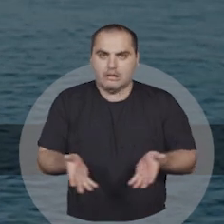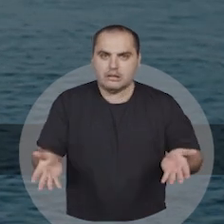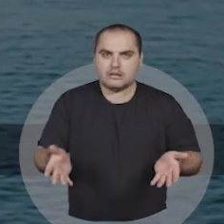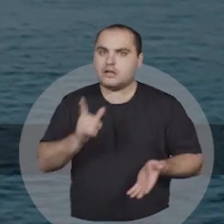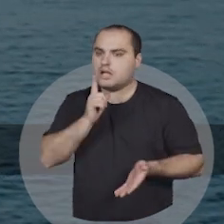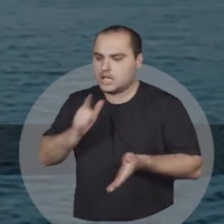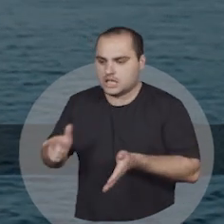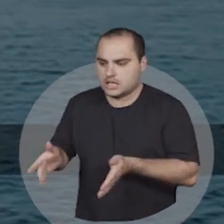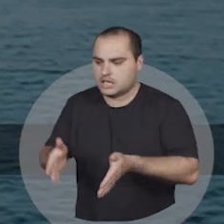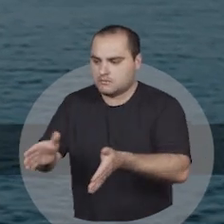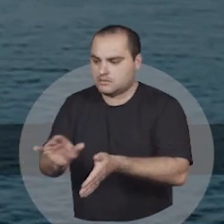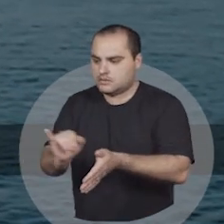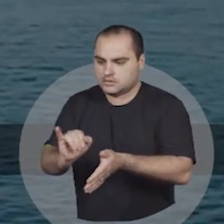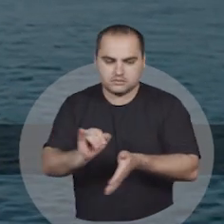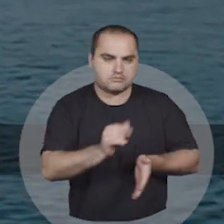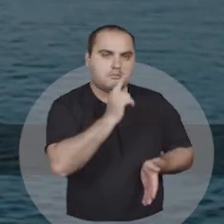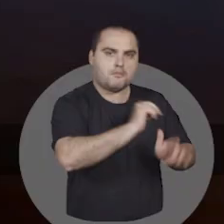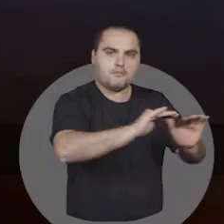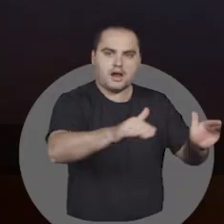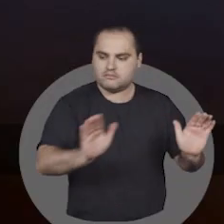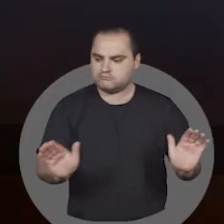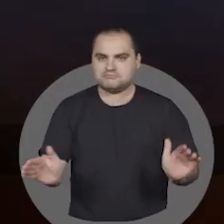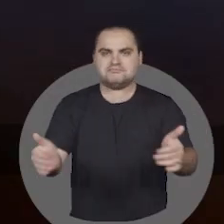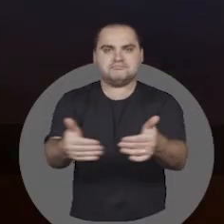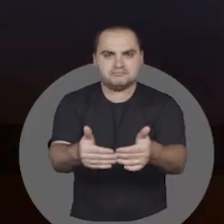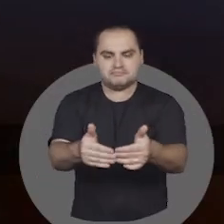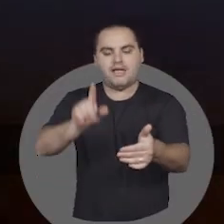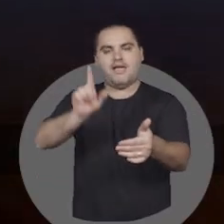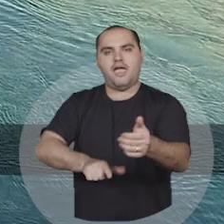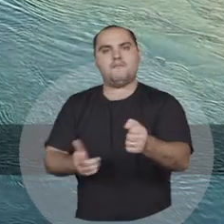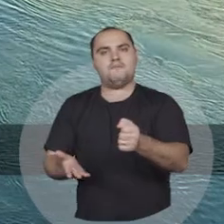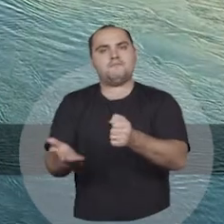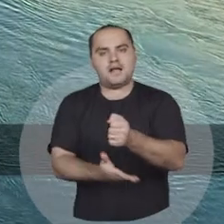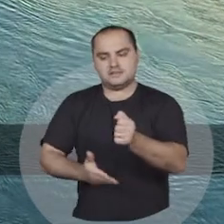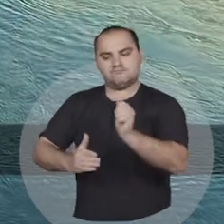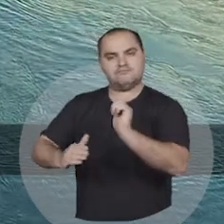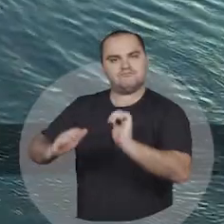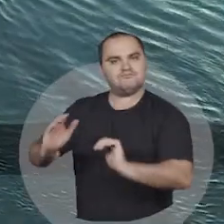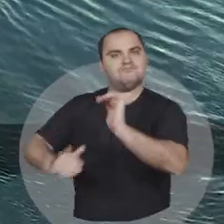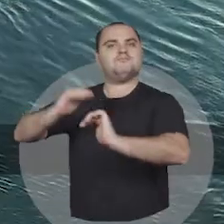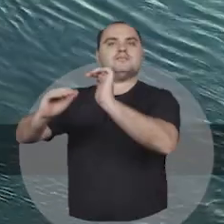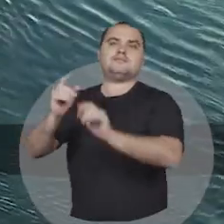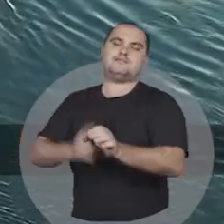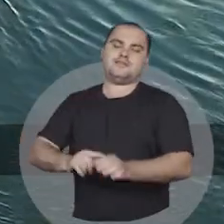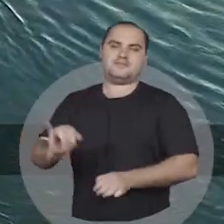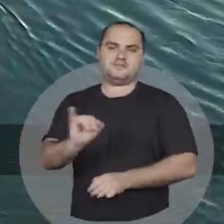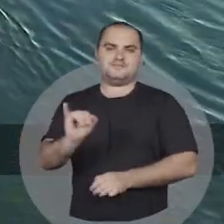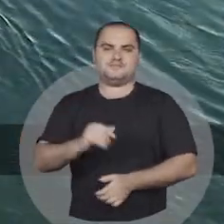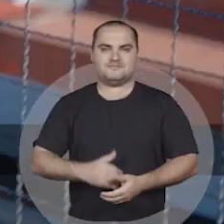Aqui, onde o rio Itajaí encontra o mar, está o motor que impulsiona o desenvolvimento da nossa